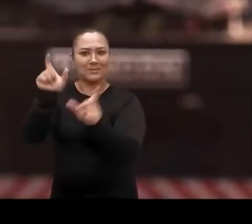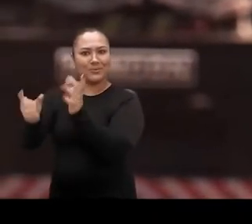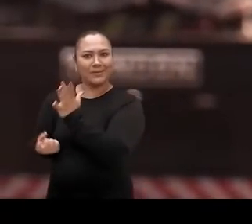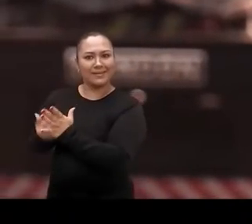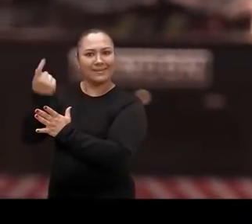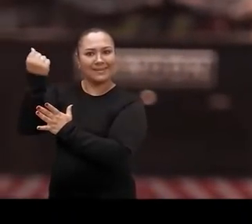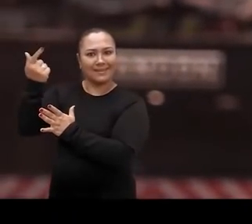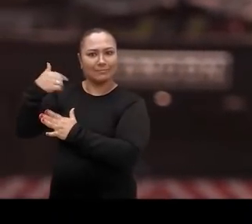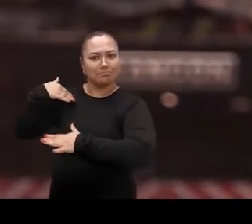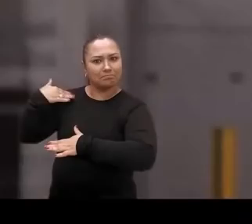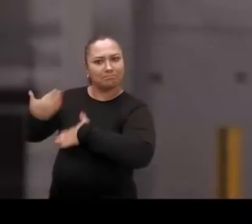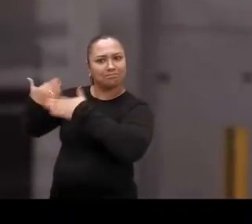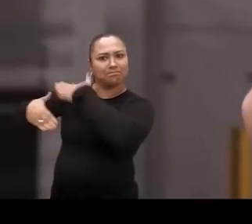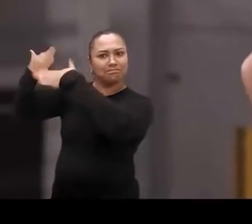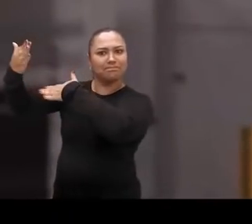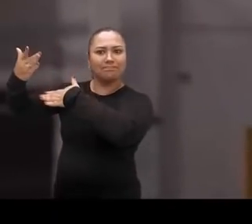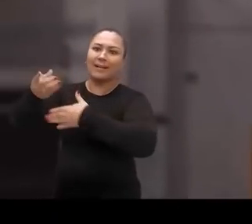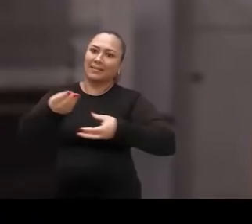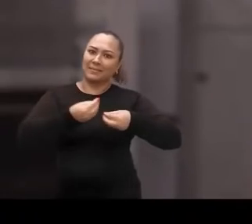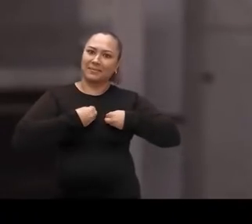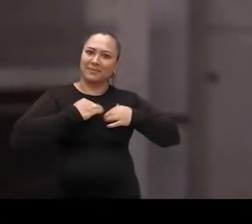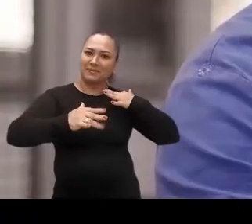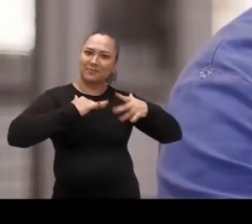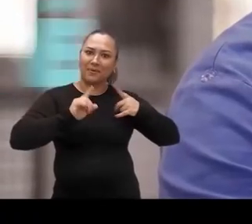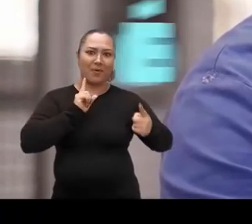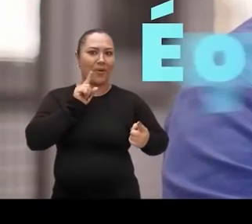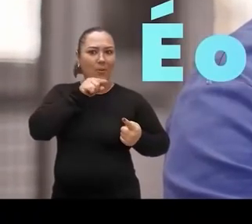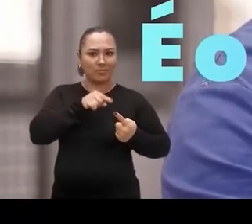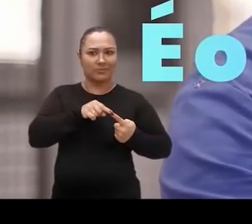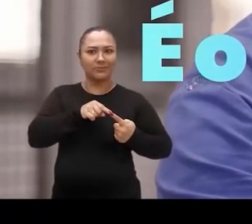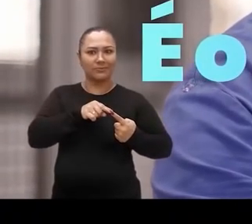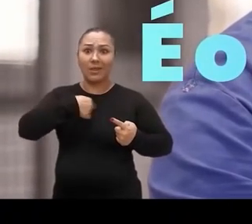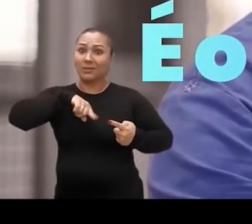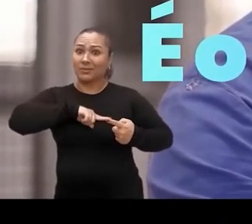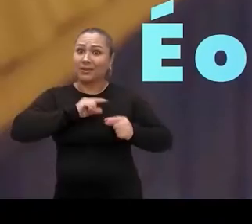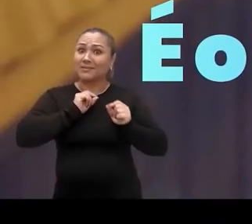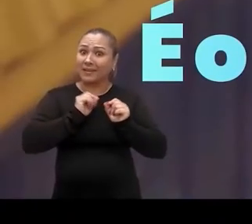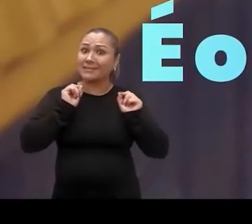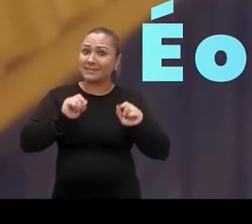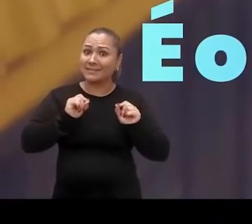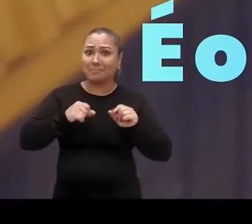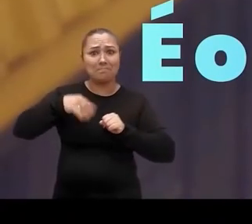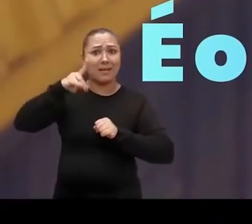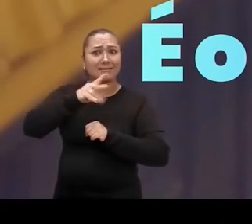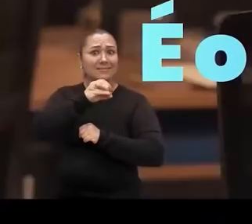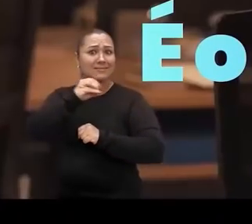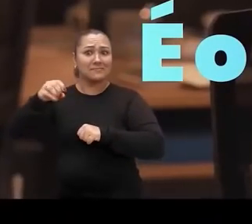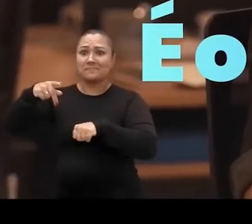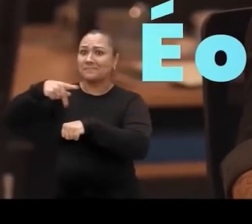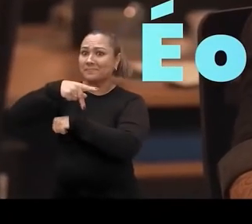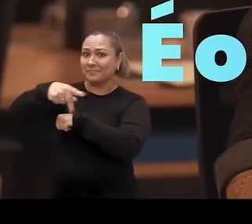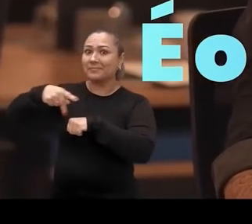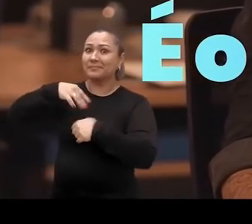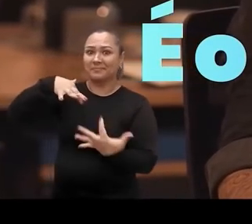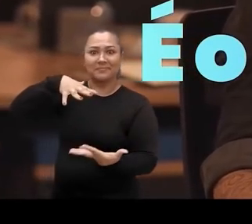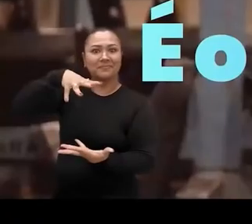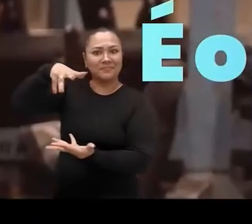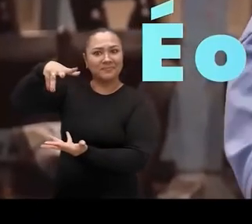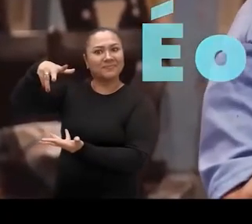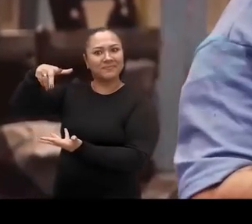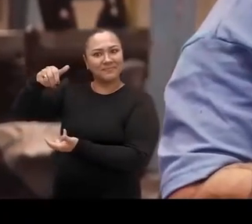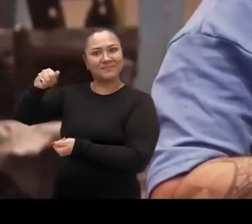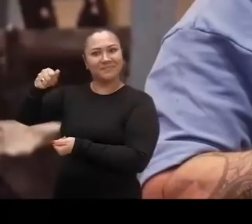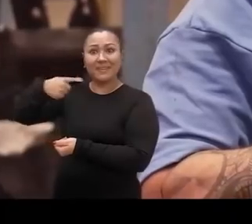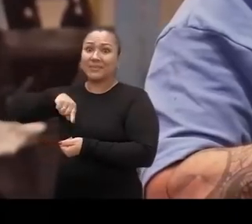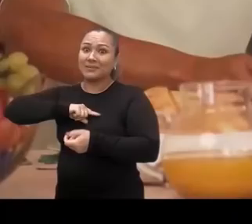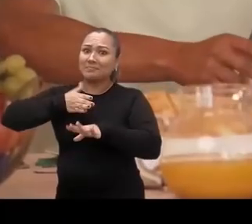Conectar pessoas e riquezas, gerando prosperidade, é o que nos move. E a gente faz isso em mais de 100